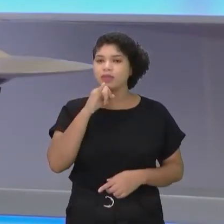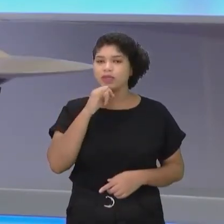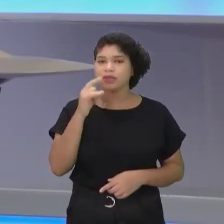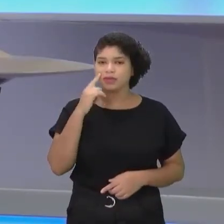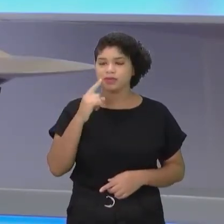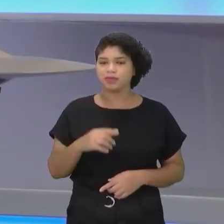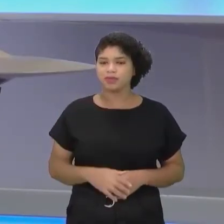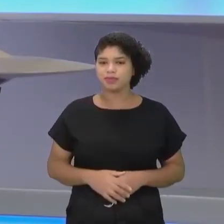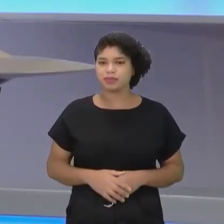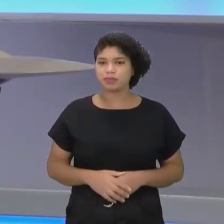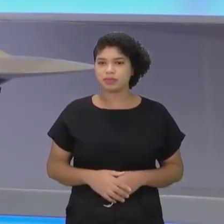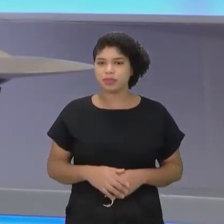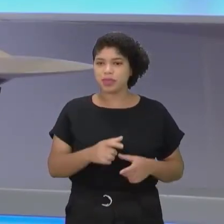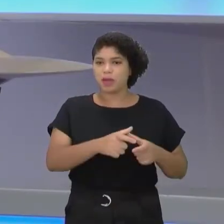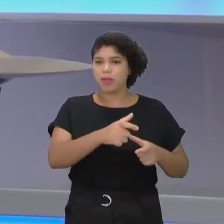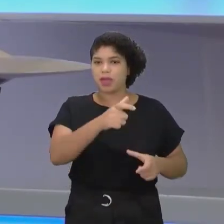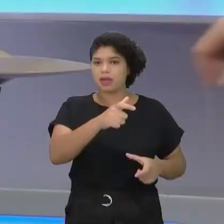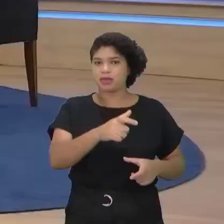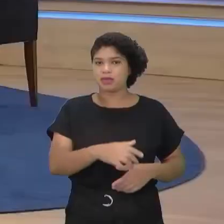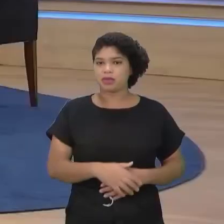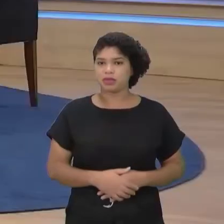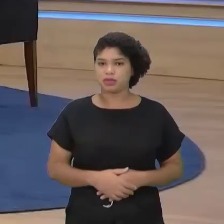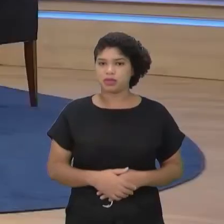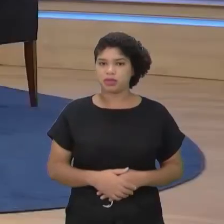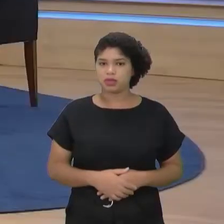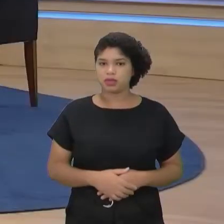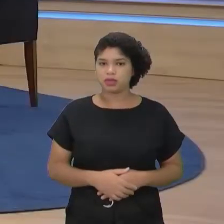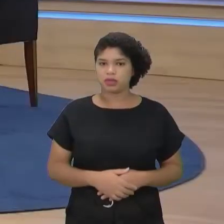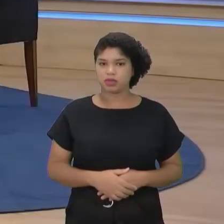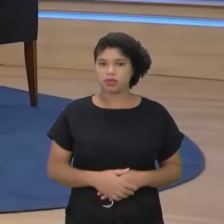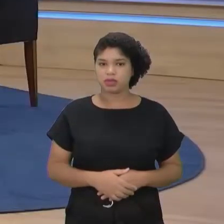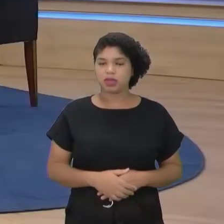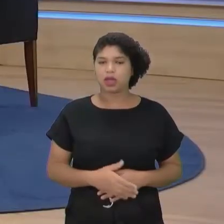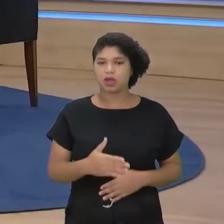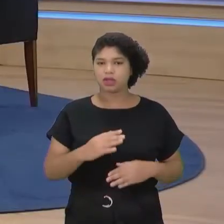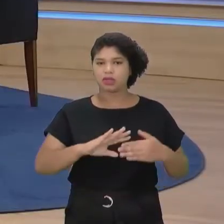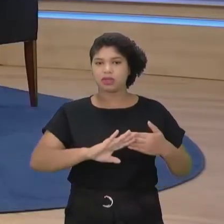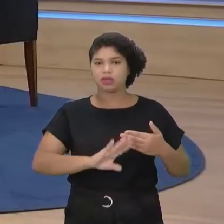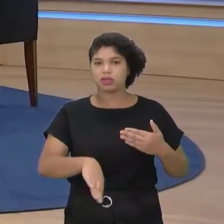que tem e abre, ó. E toca, ó.